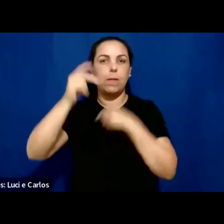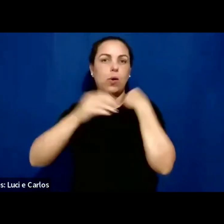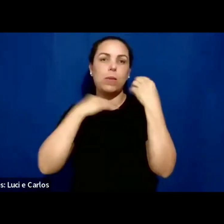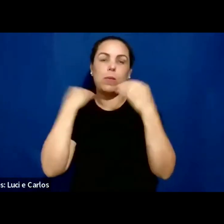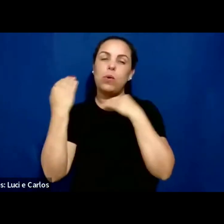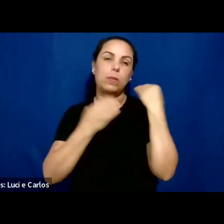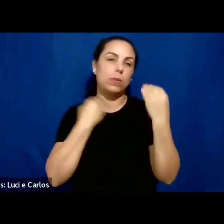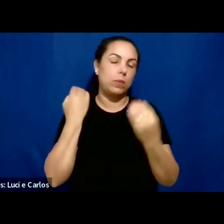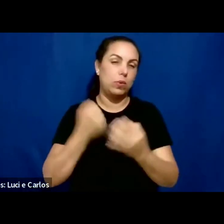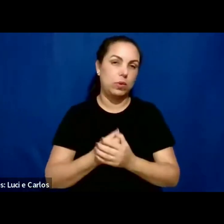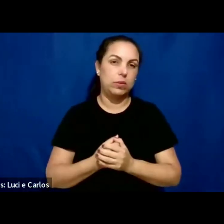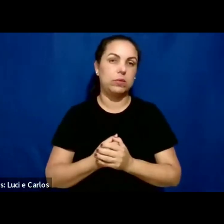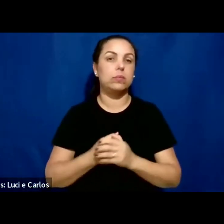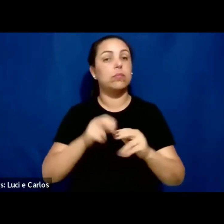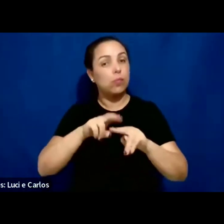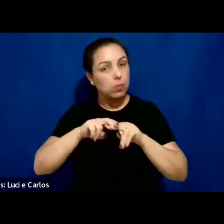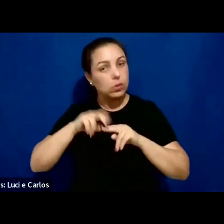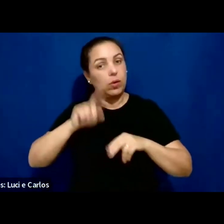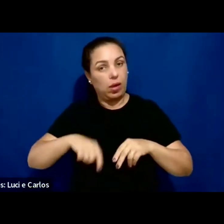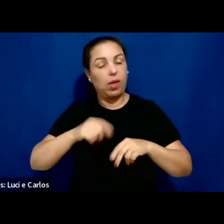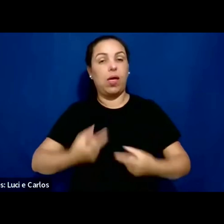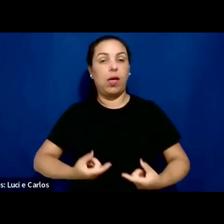pouco.